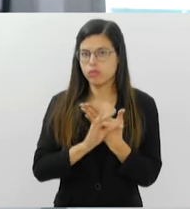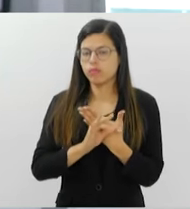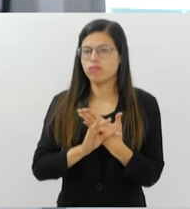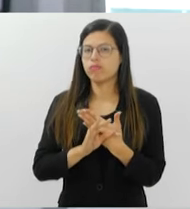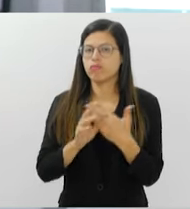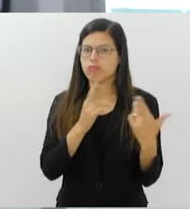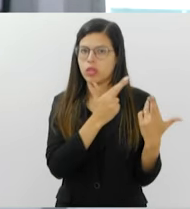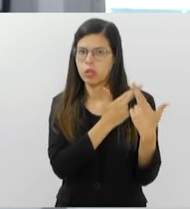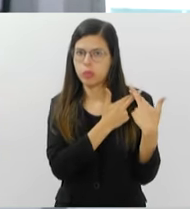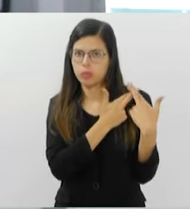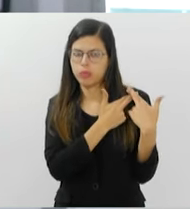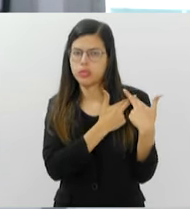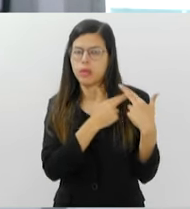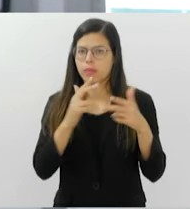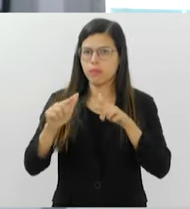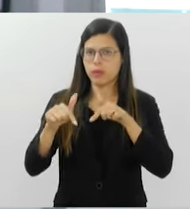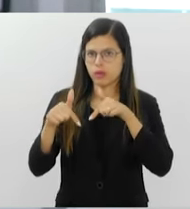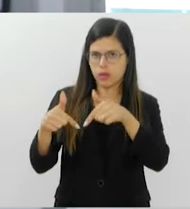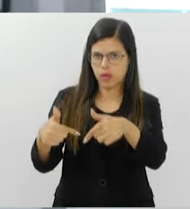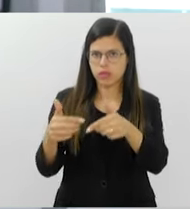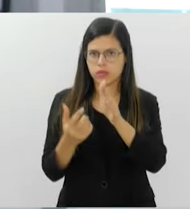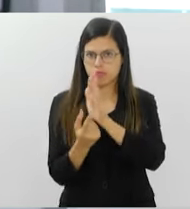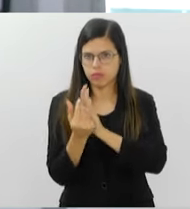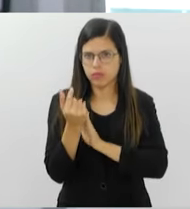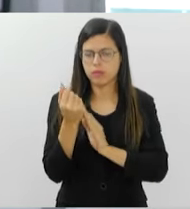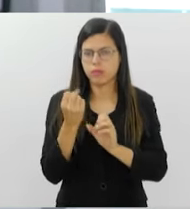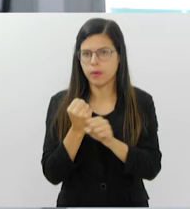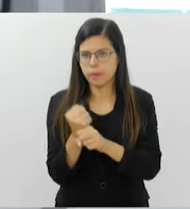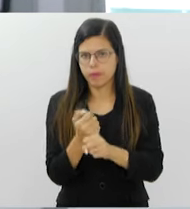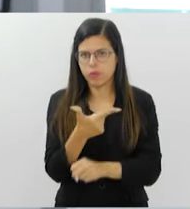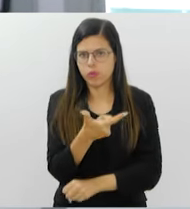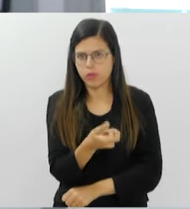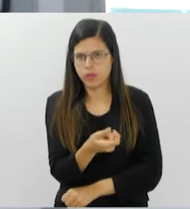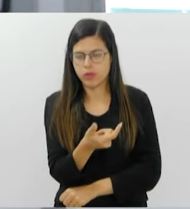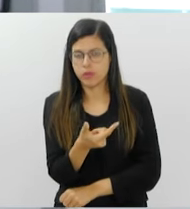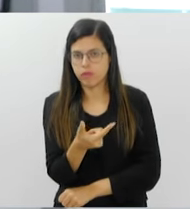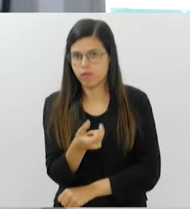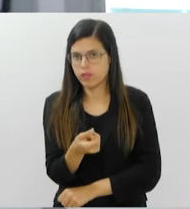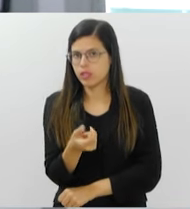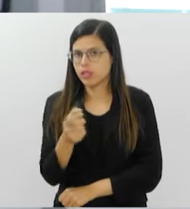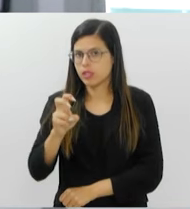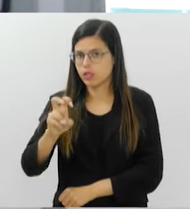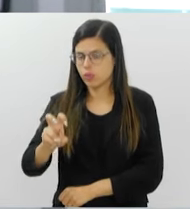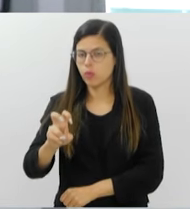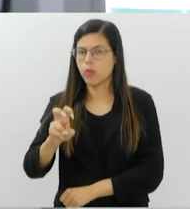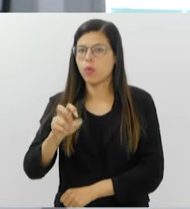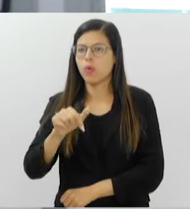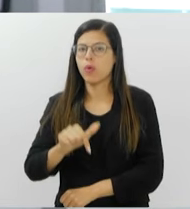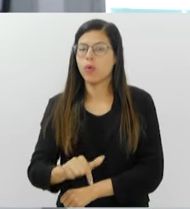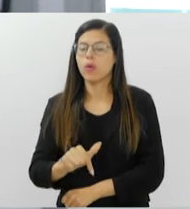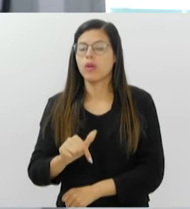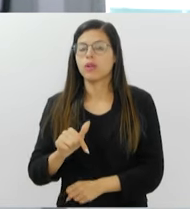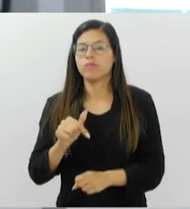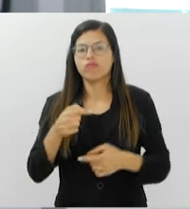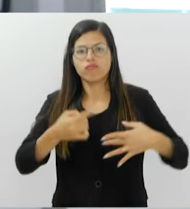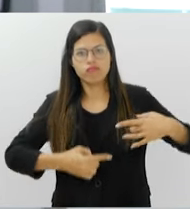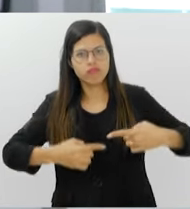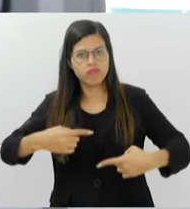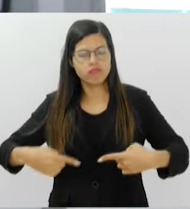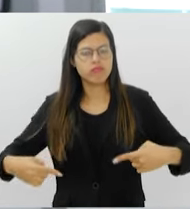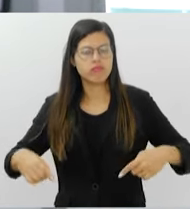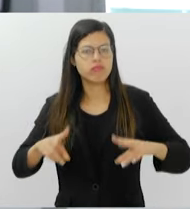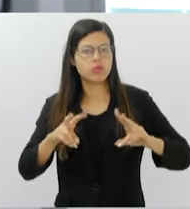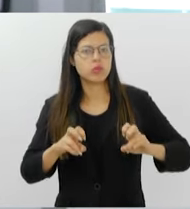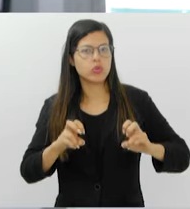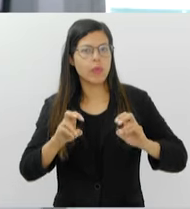execução orçamentária de 2025 em diante, para discutir elementos específicos das emendas